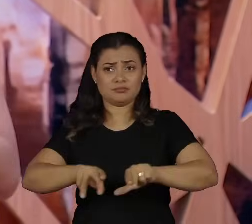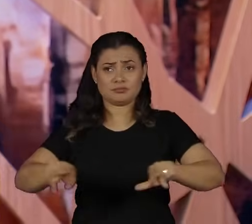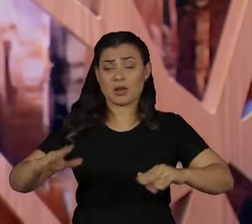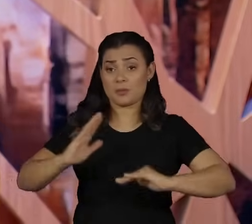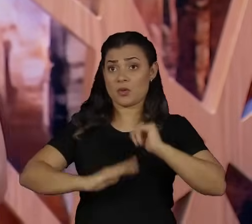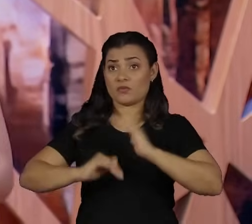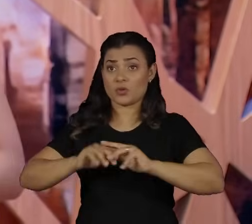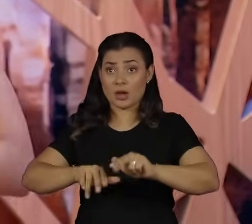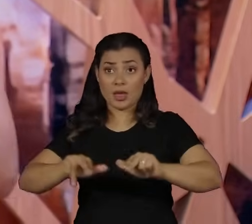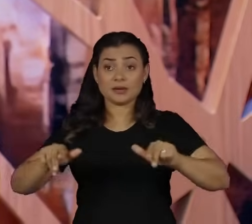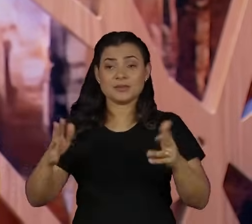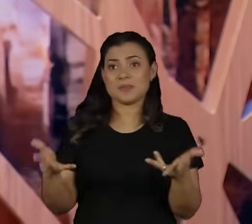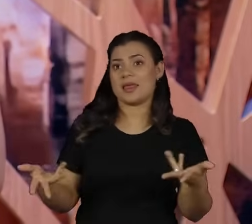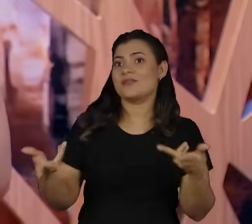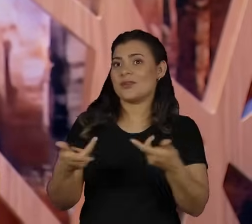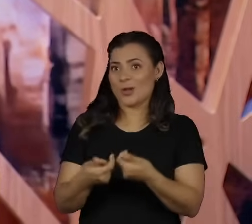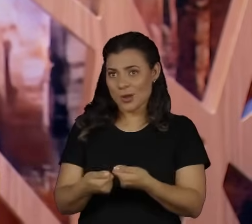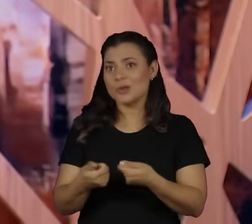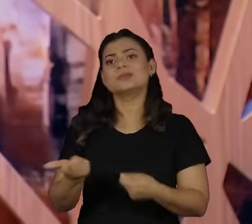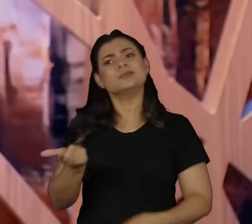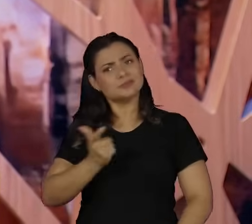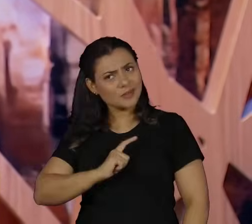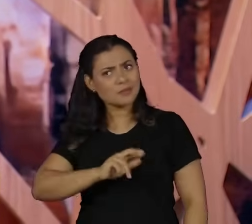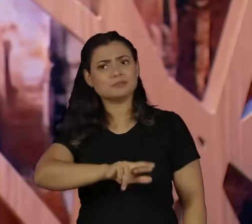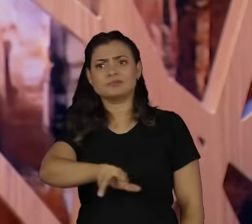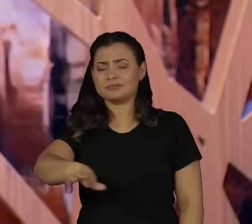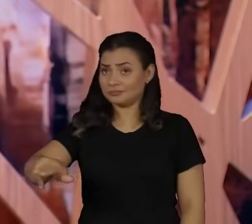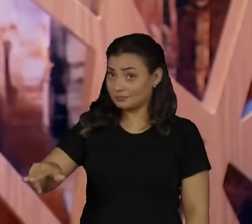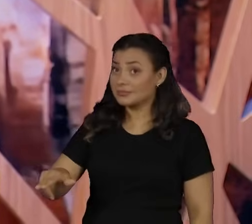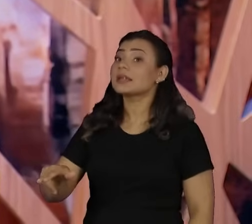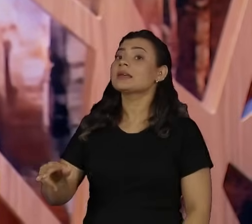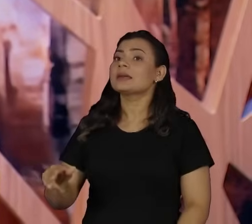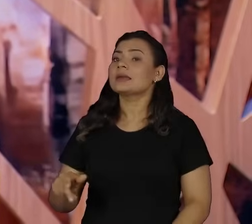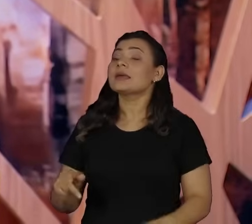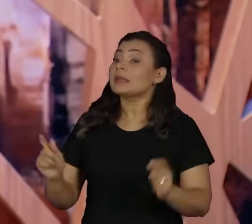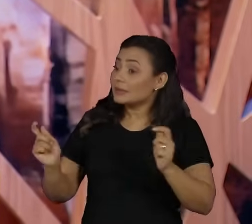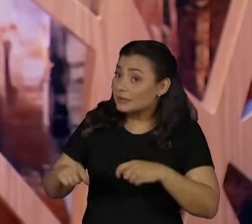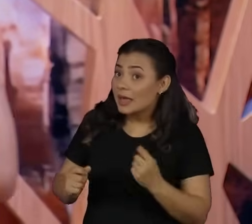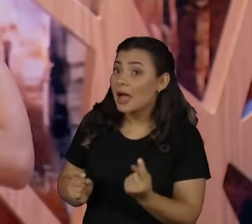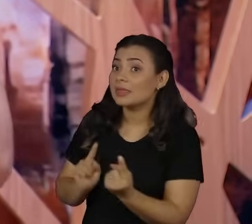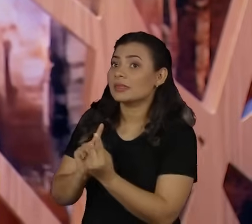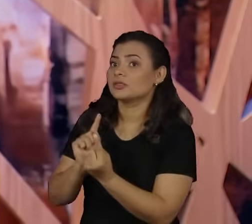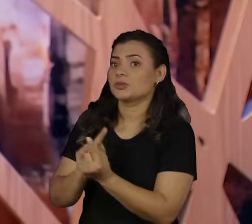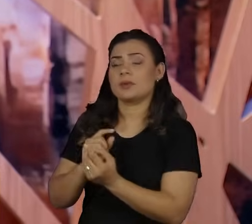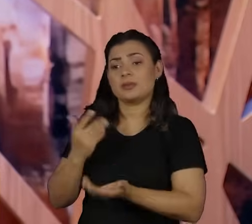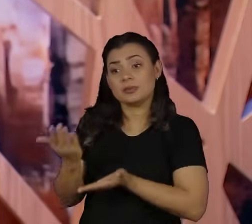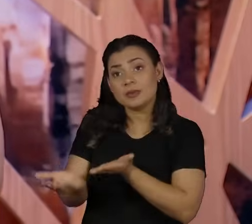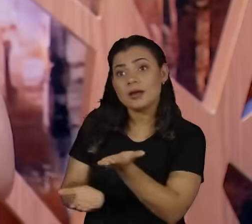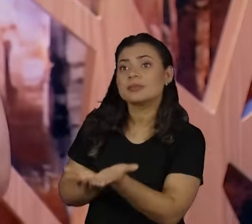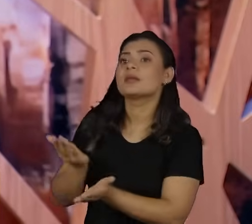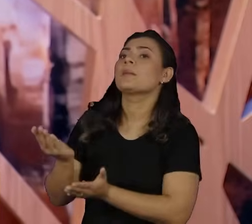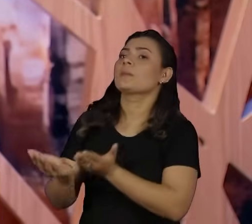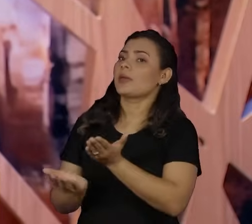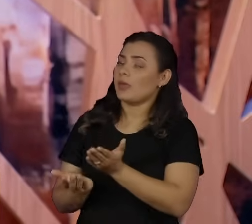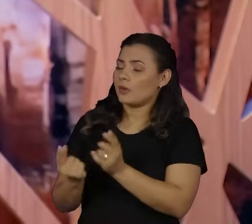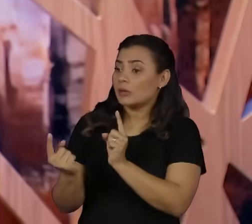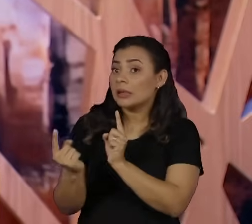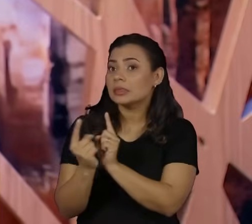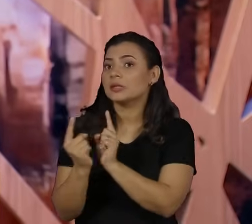de profissionais maravilhosos, incríveis, que vão oferecer um atendimento, um tratamento, uma